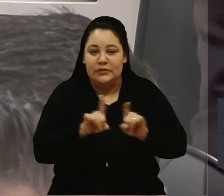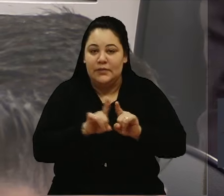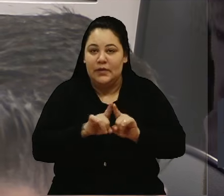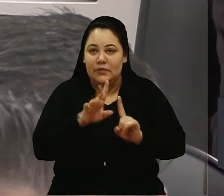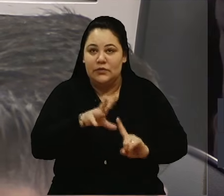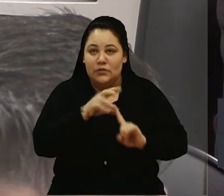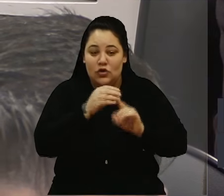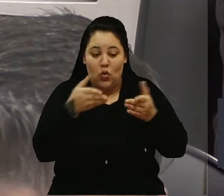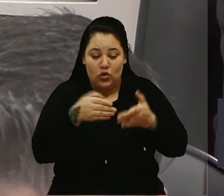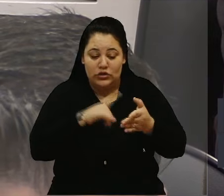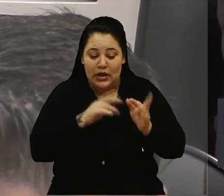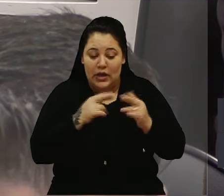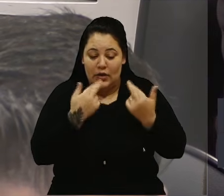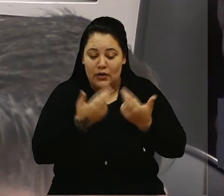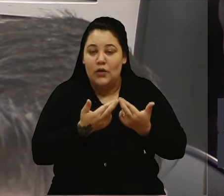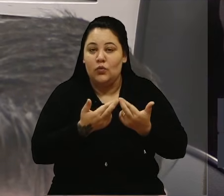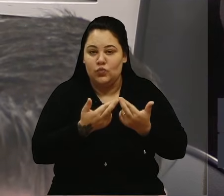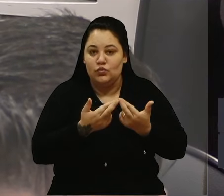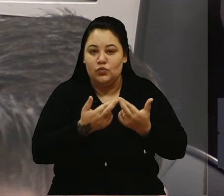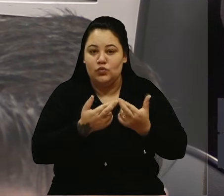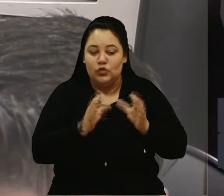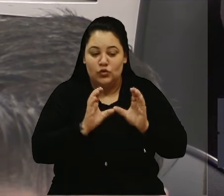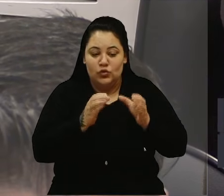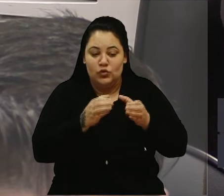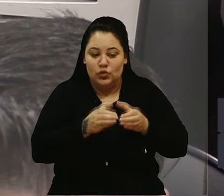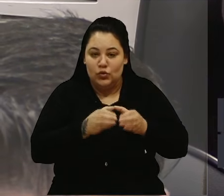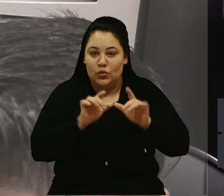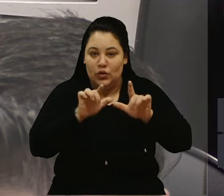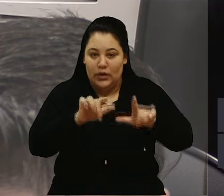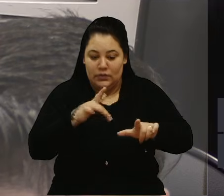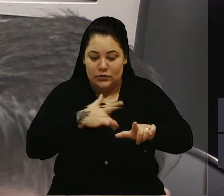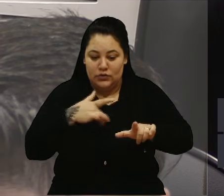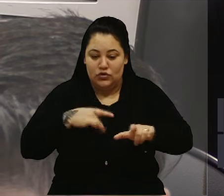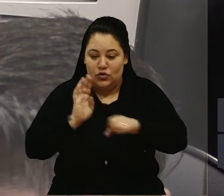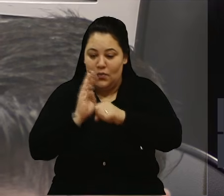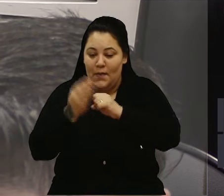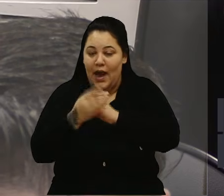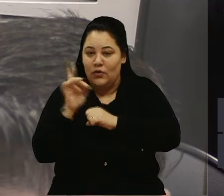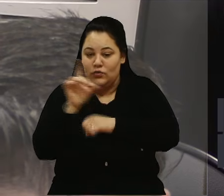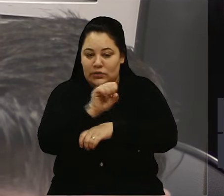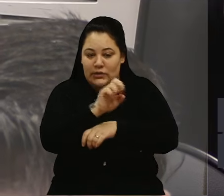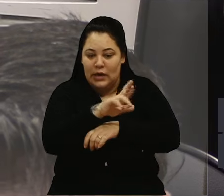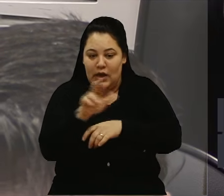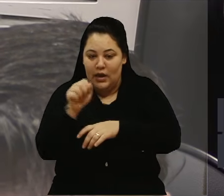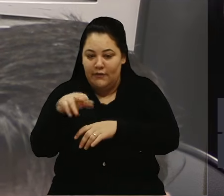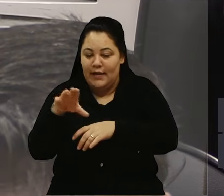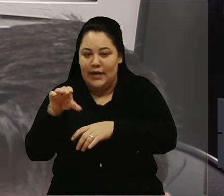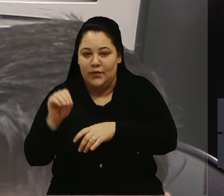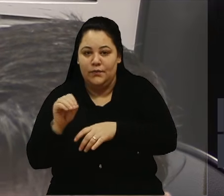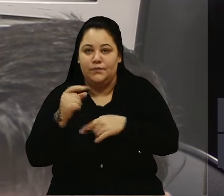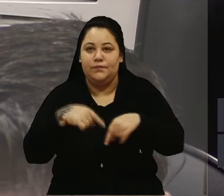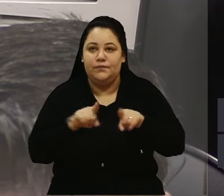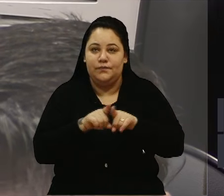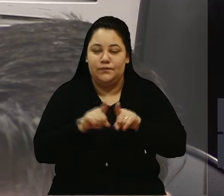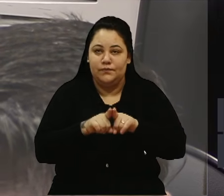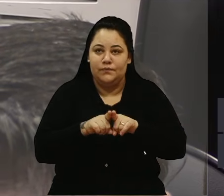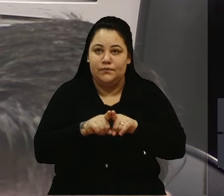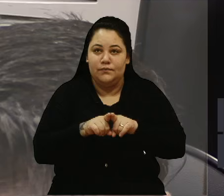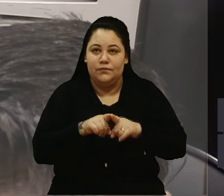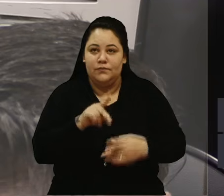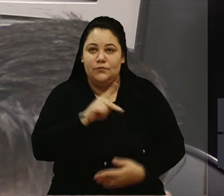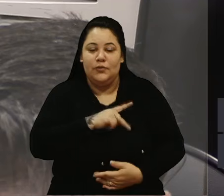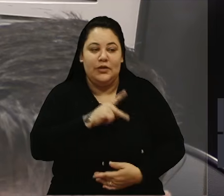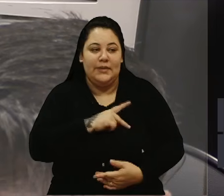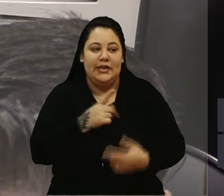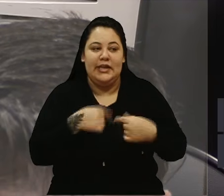temos reunião do Conselho Local de Saúde lá no bairro Serrano. O secretário-geral confirmou que estará lá presente. Mais um médico